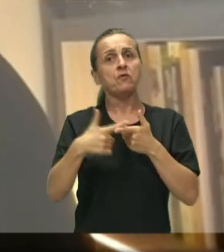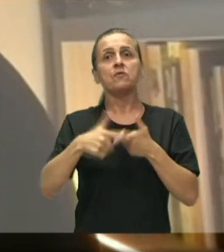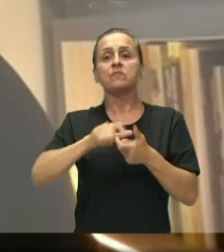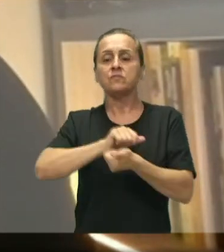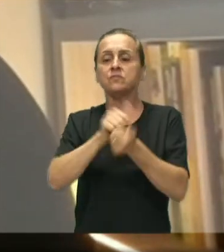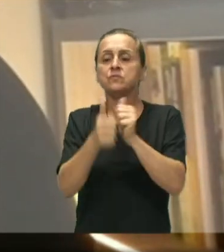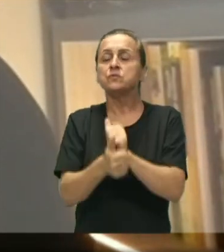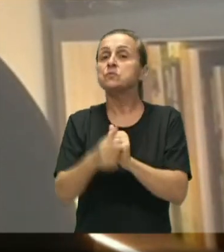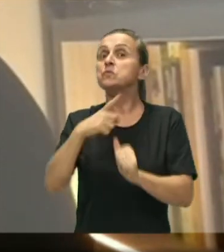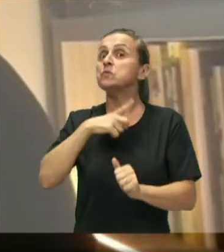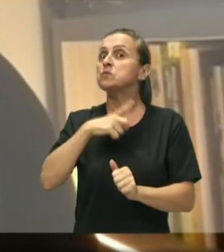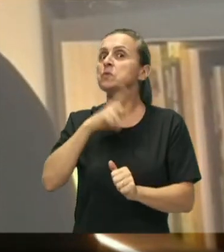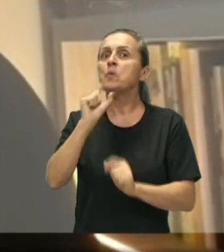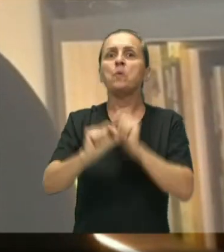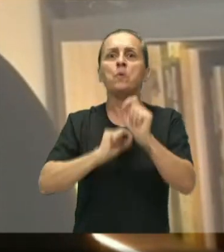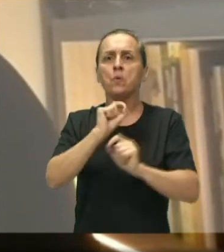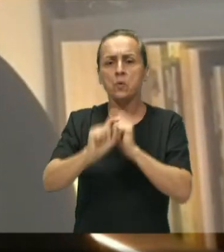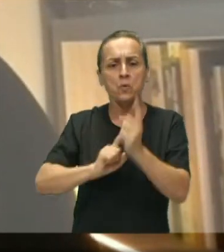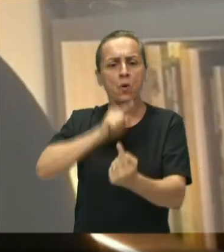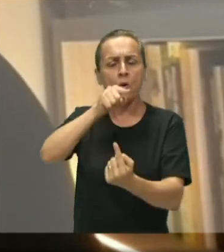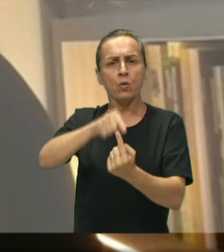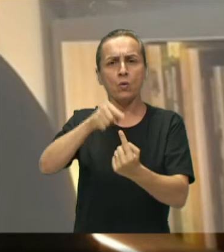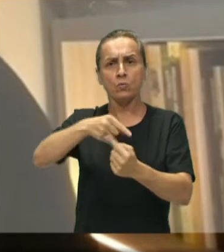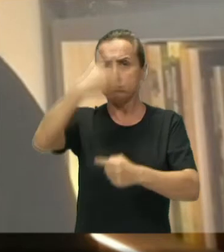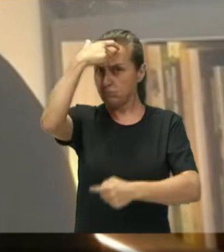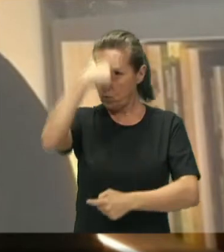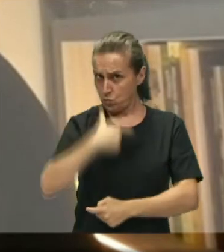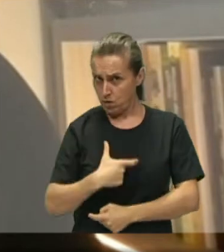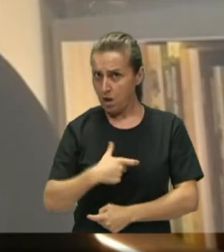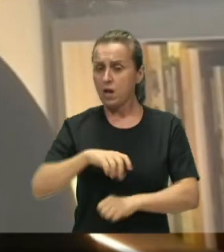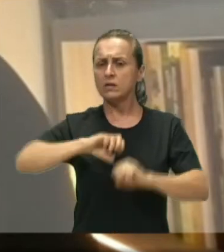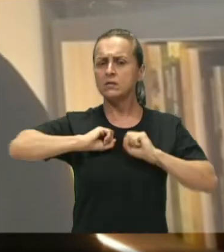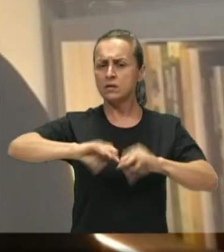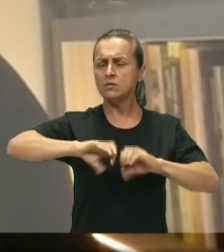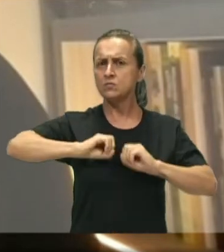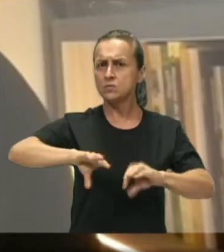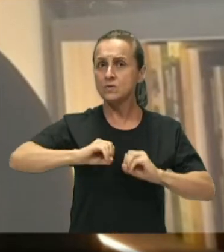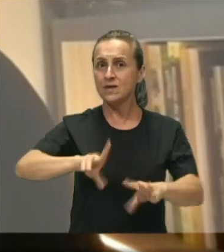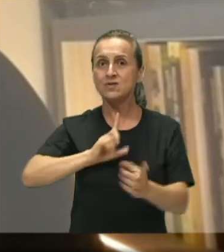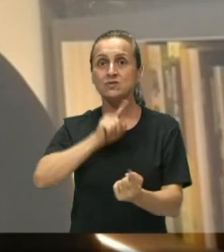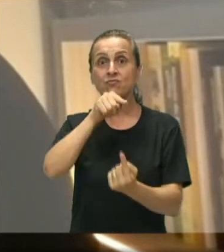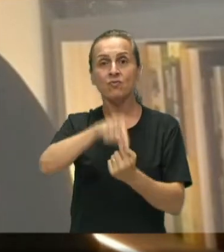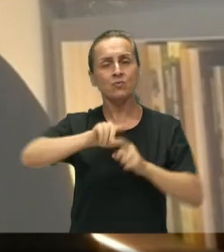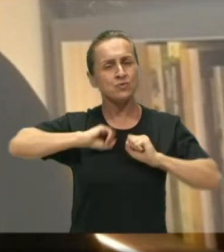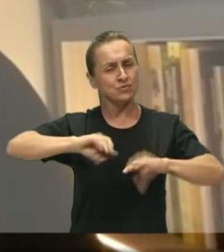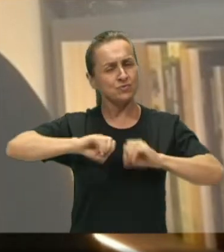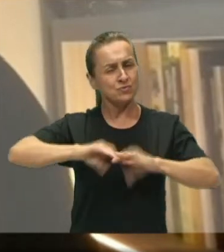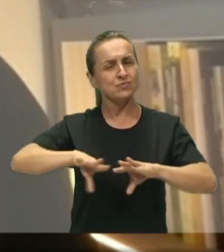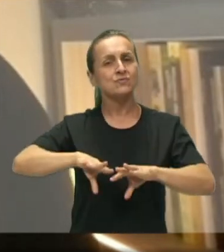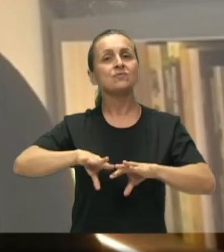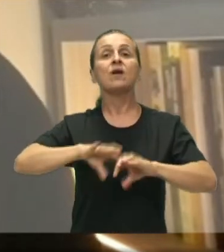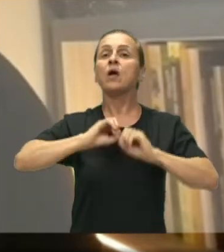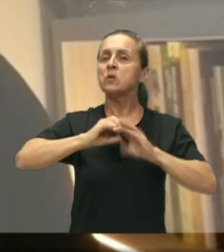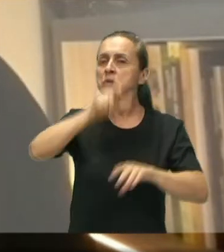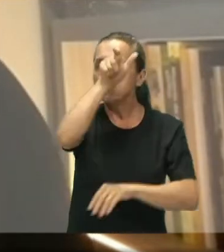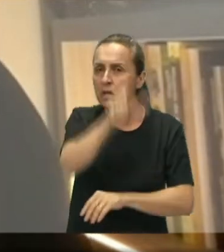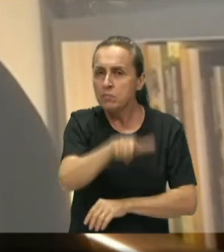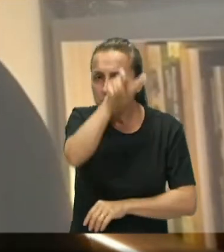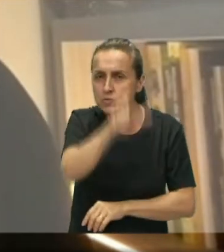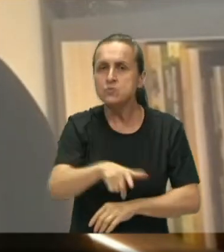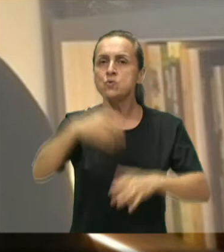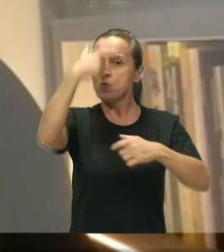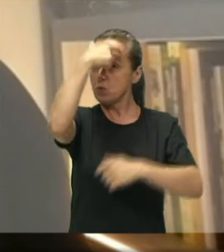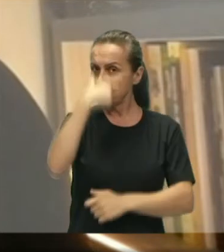esporte ele tem acima de tudo é um caráter educativo muito grande a da educação da pessoa do